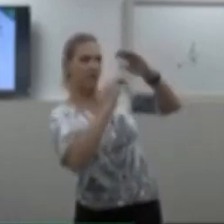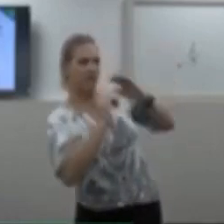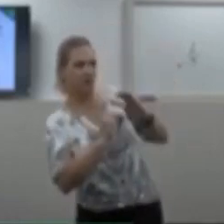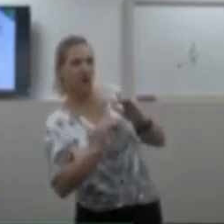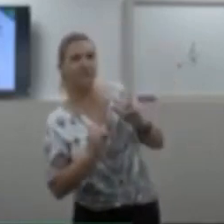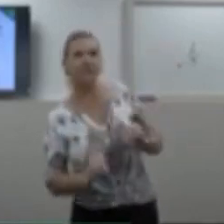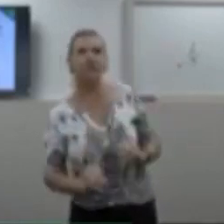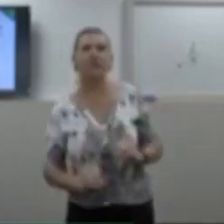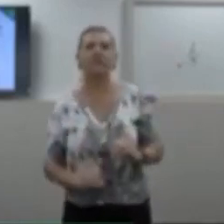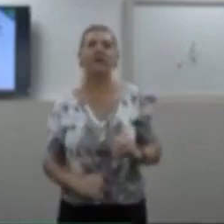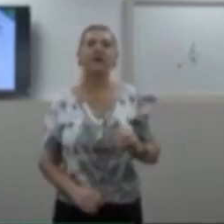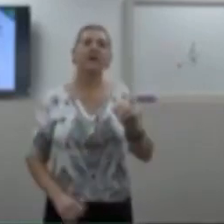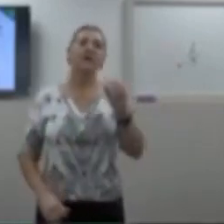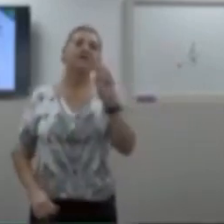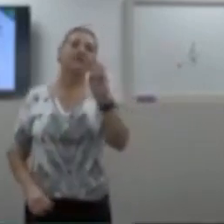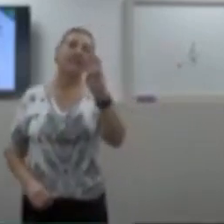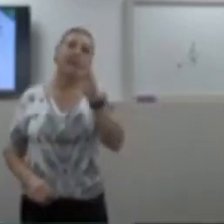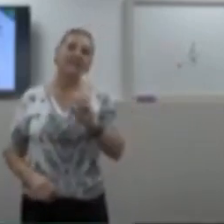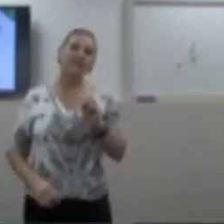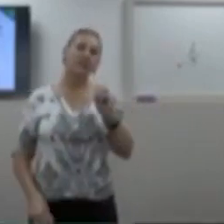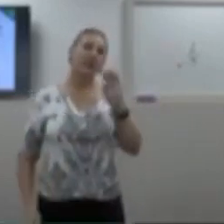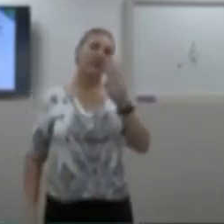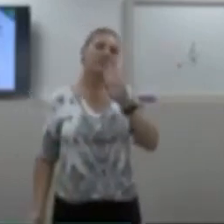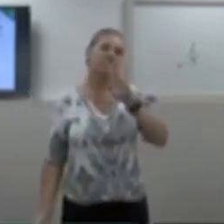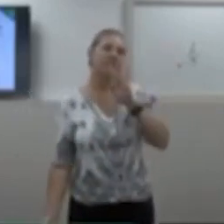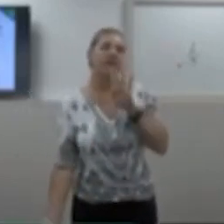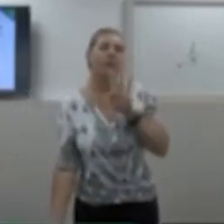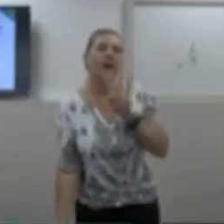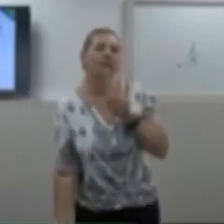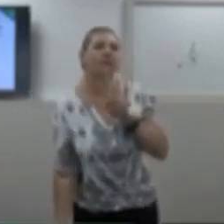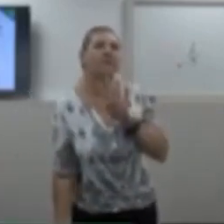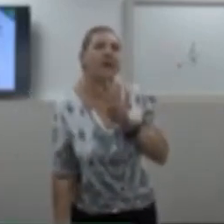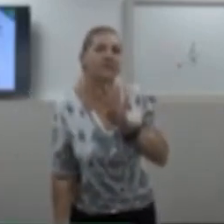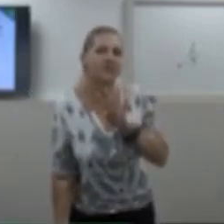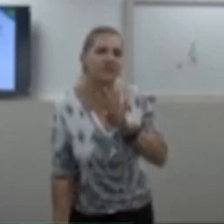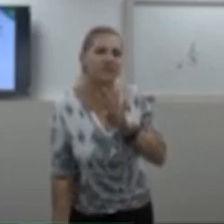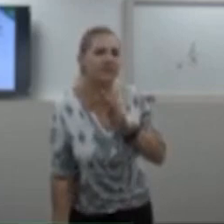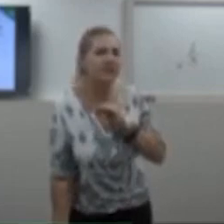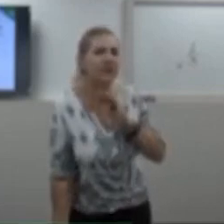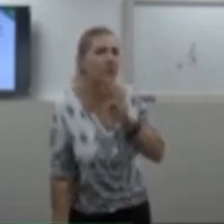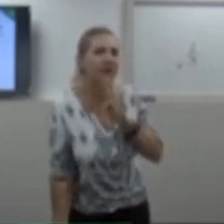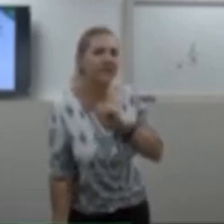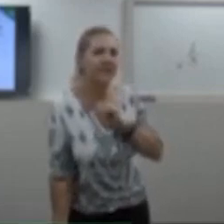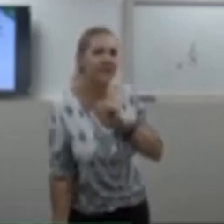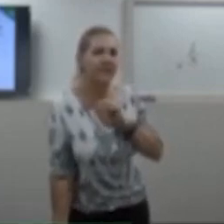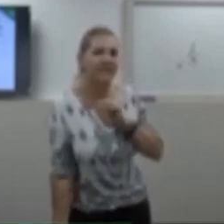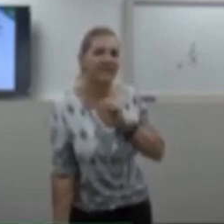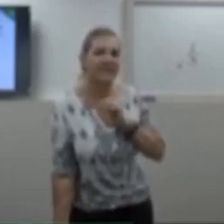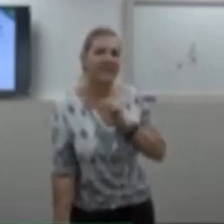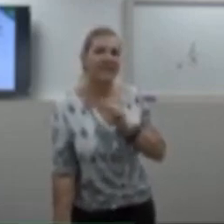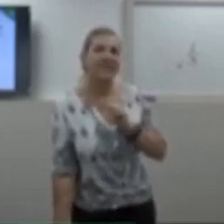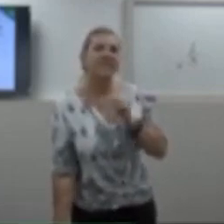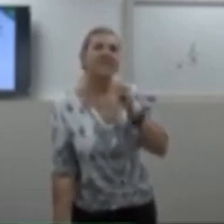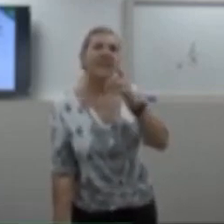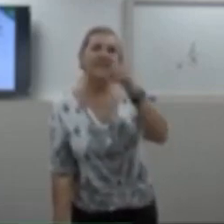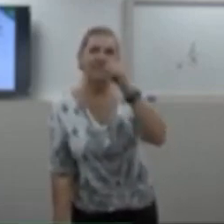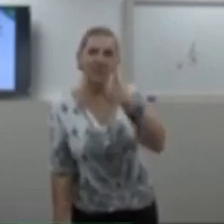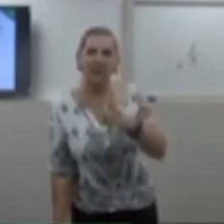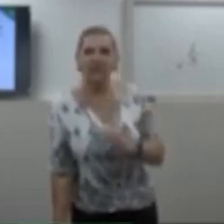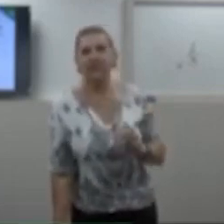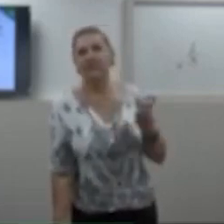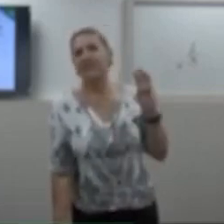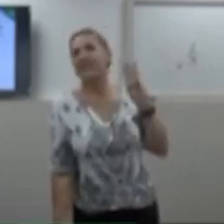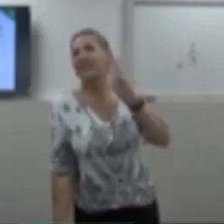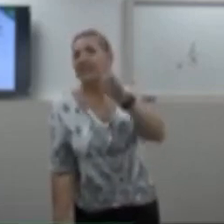Diferentes, estrofe, estrofe, estrofe. Se nessa estrofe você tem quatro versos, você tem um quarteto. Se